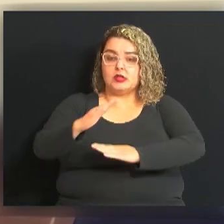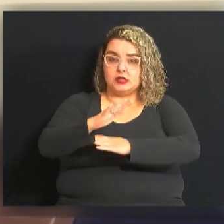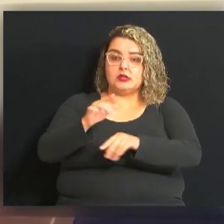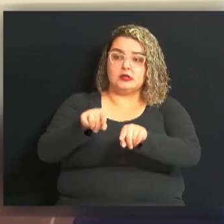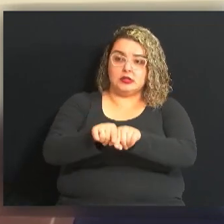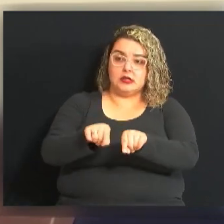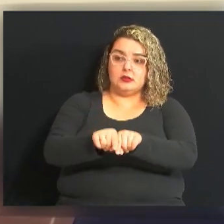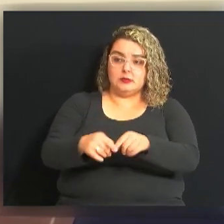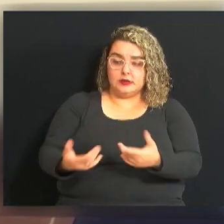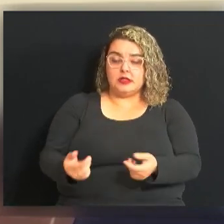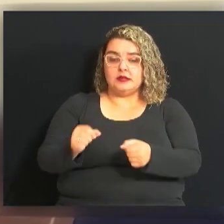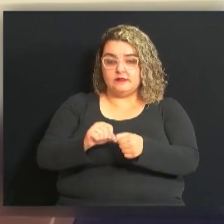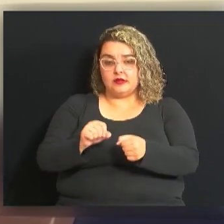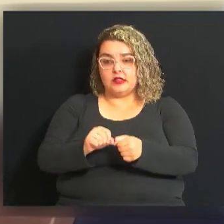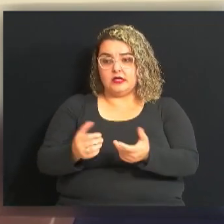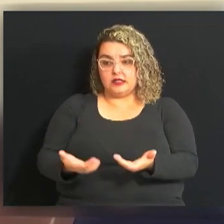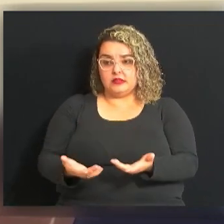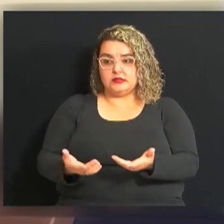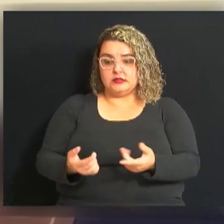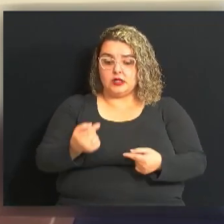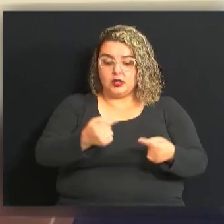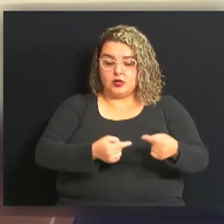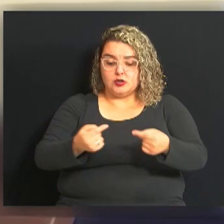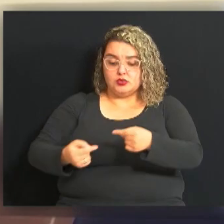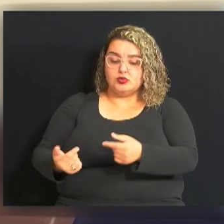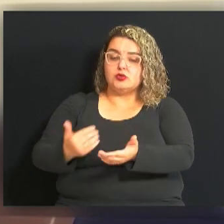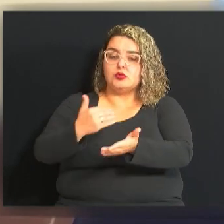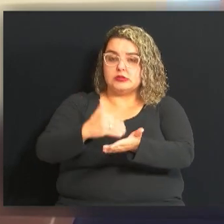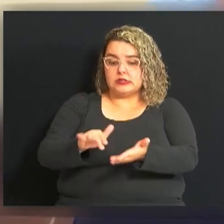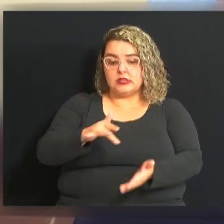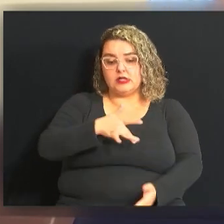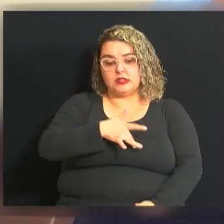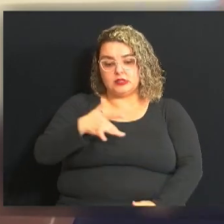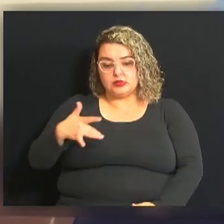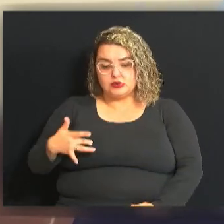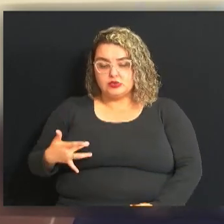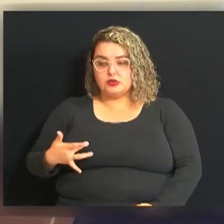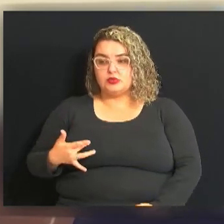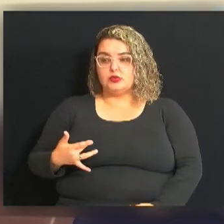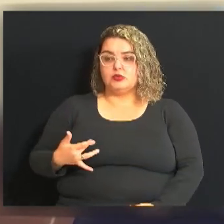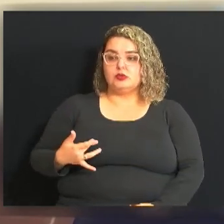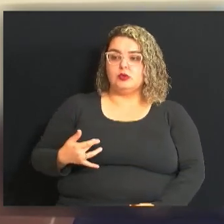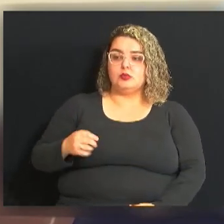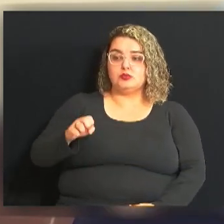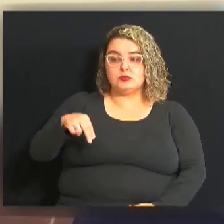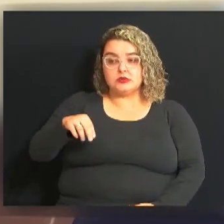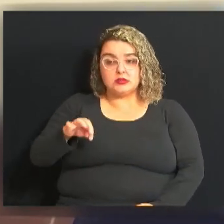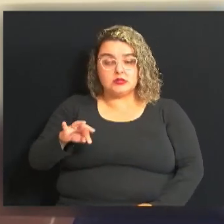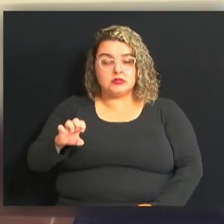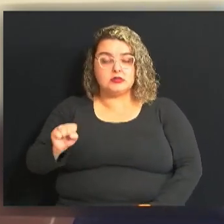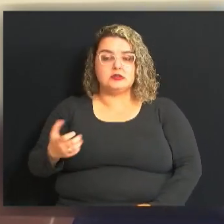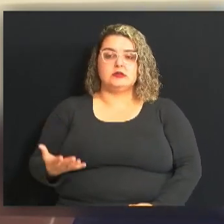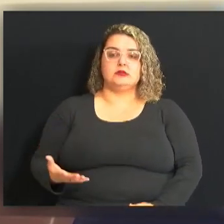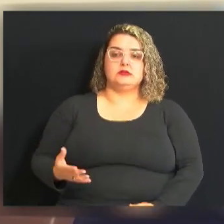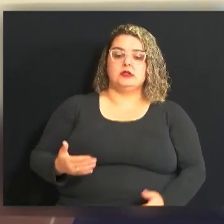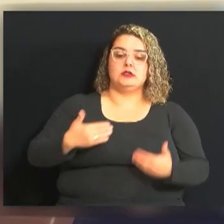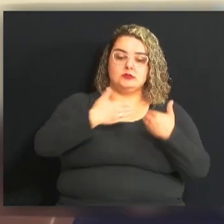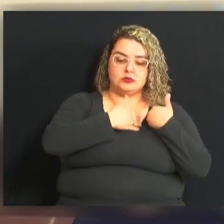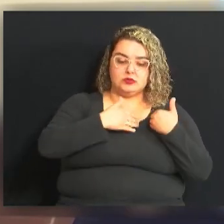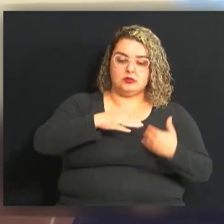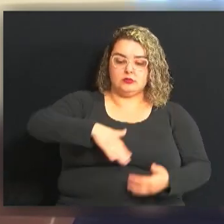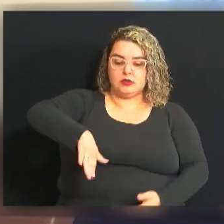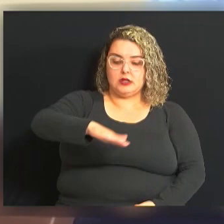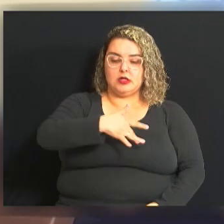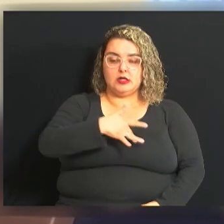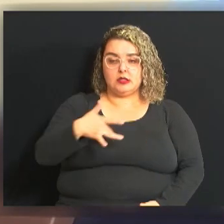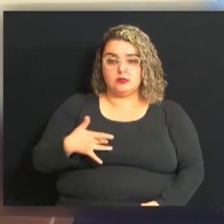gente faz a discussão com a Secretaria de Saúde, com os entes inerentes à saúde, sobre a